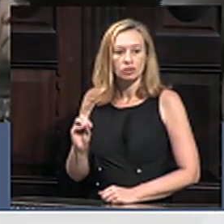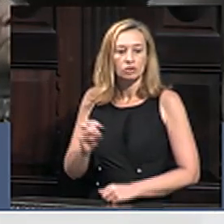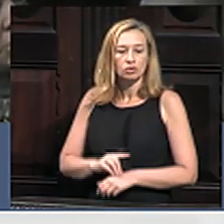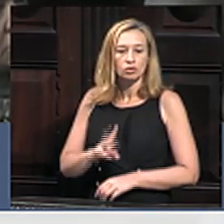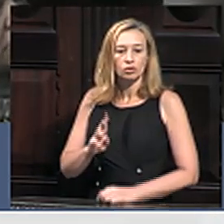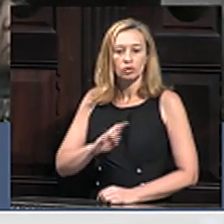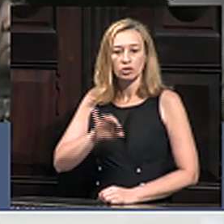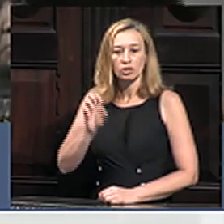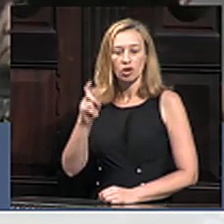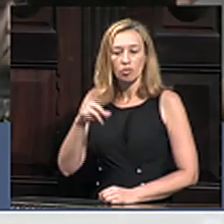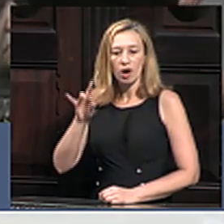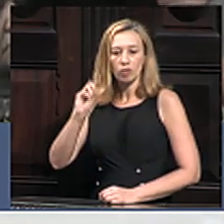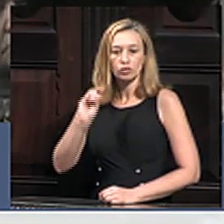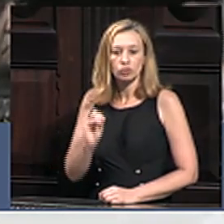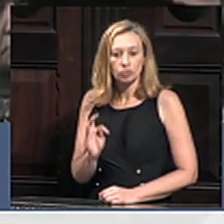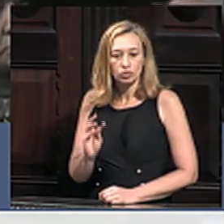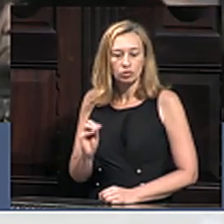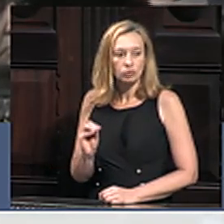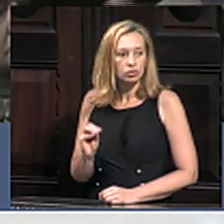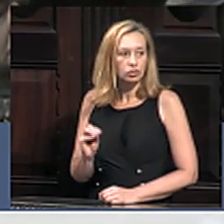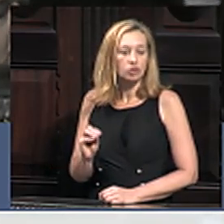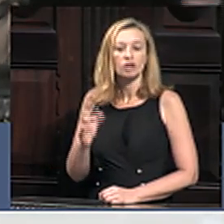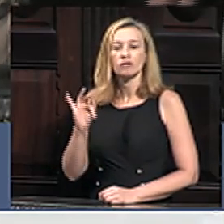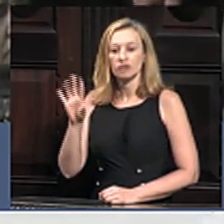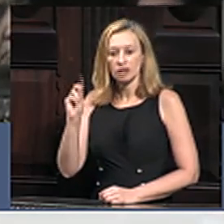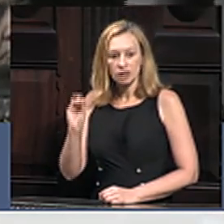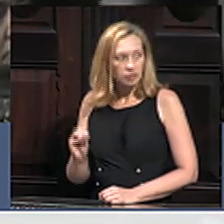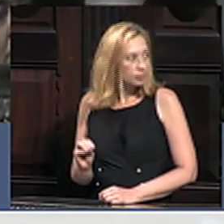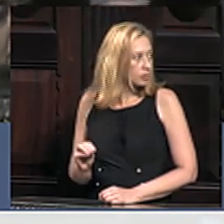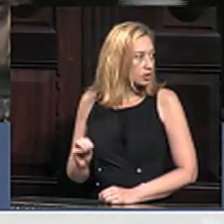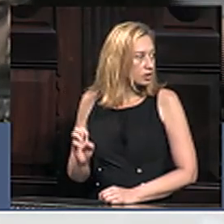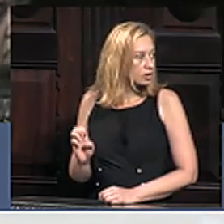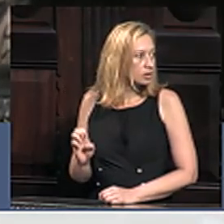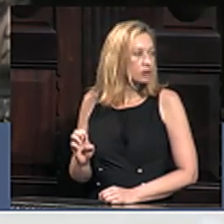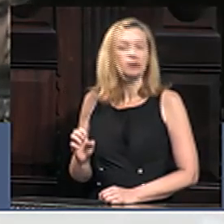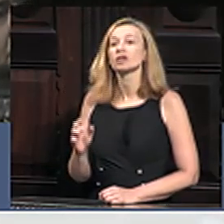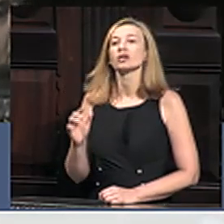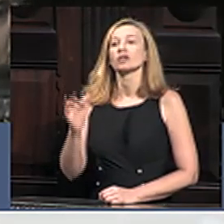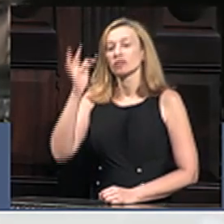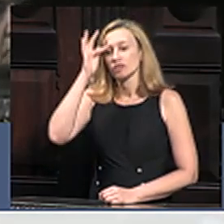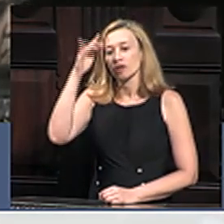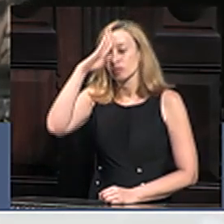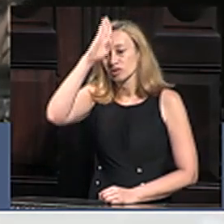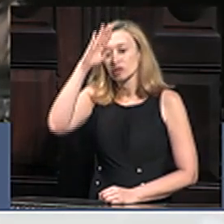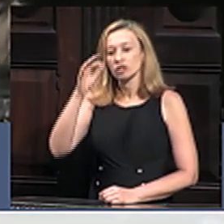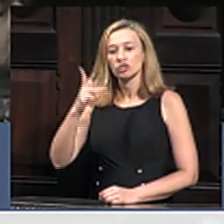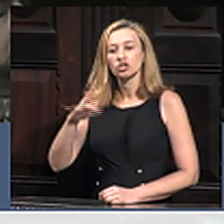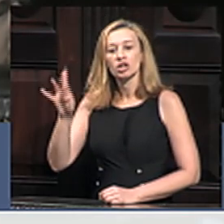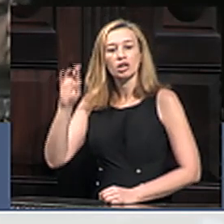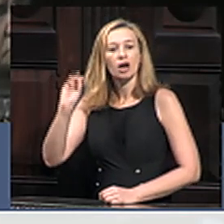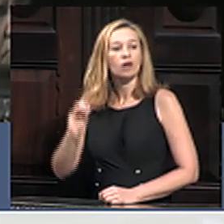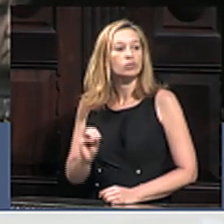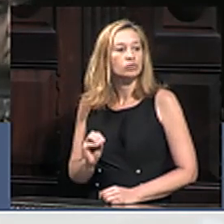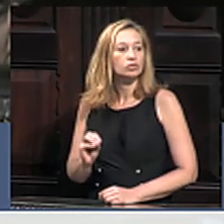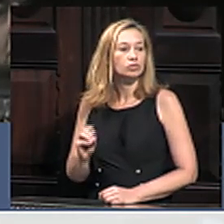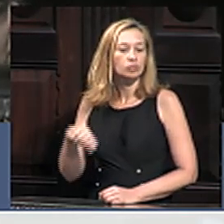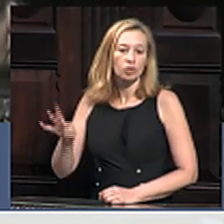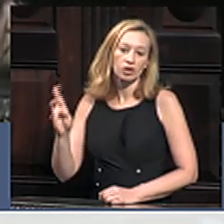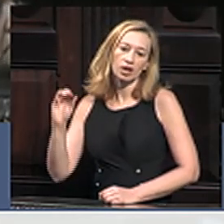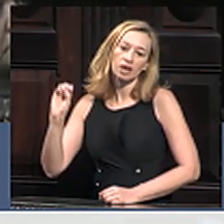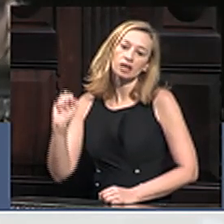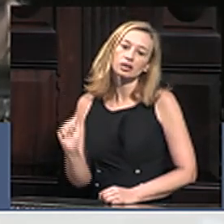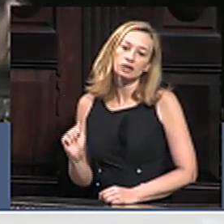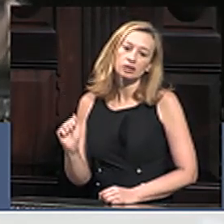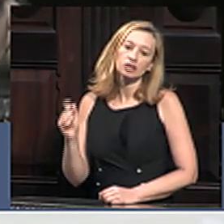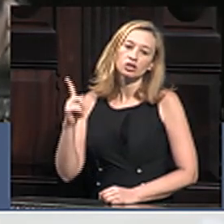Edson Albertassi, Figueiredo, Felipe Soares, Flávio Bolsonaro, Flávio Serafini, Geraldo Moreira, Geraldo